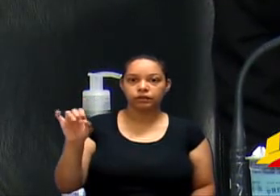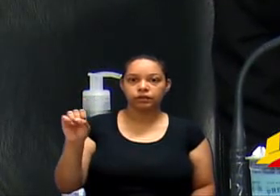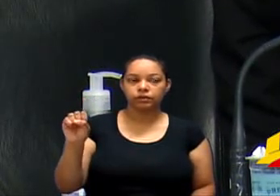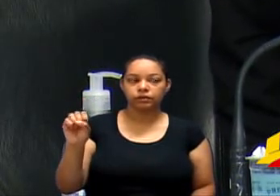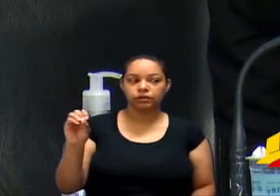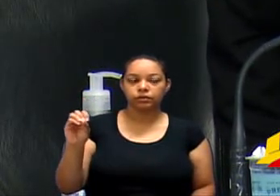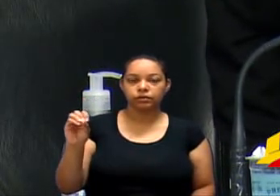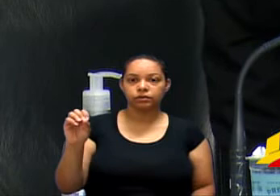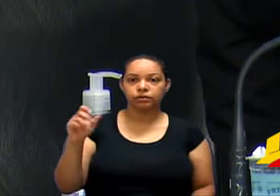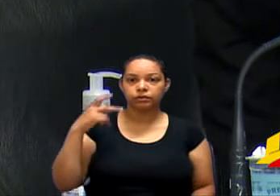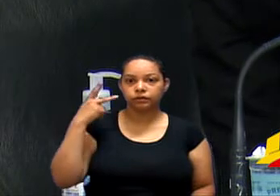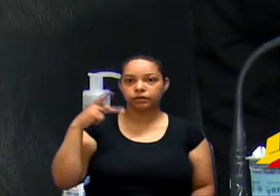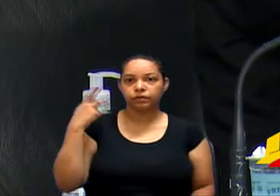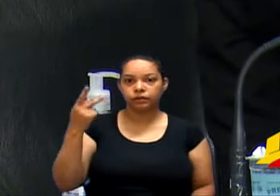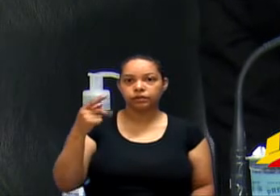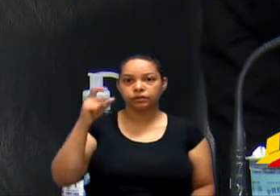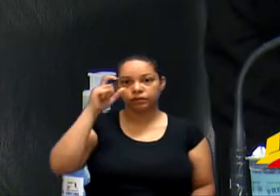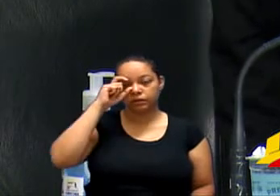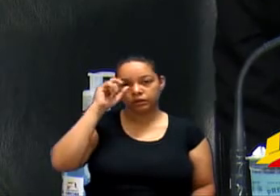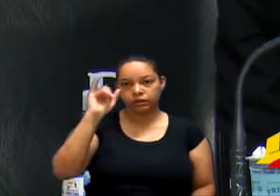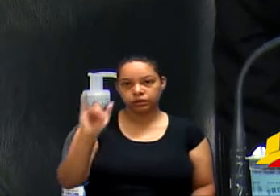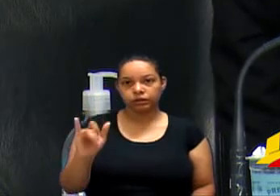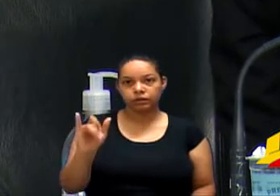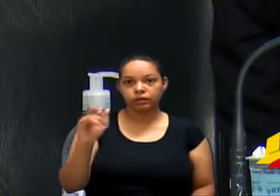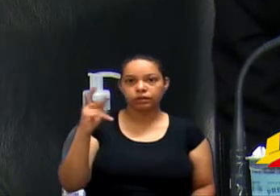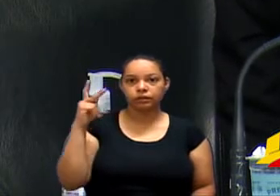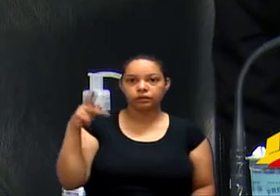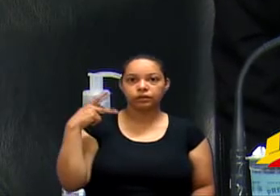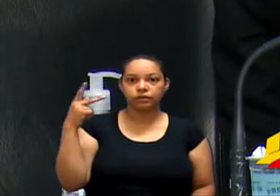a Iara vereadora Yara